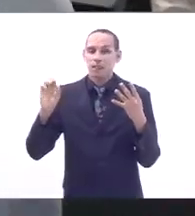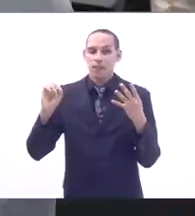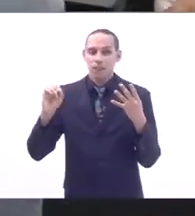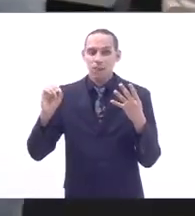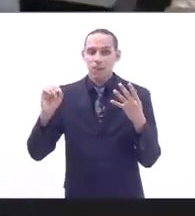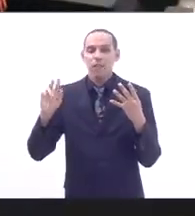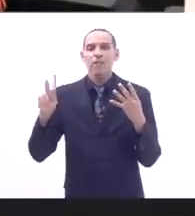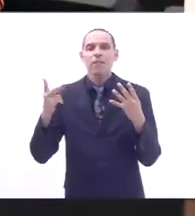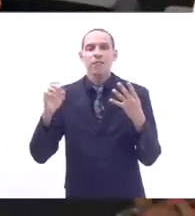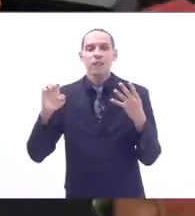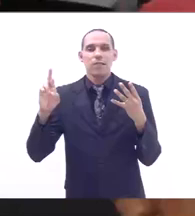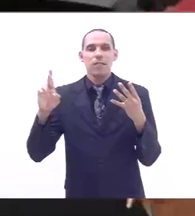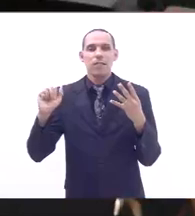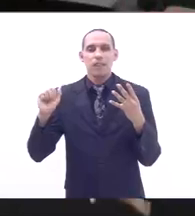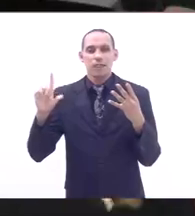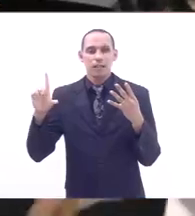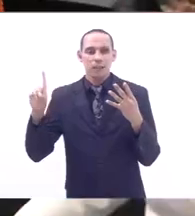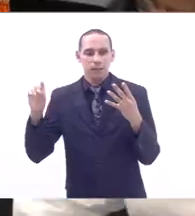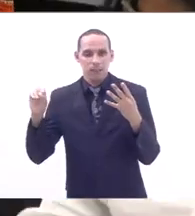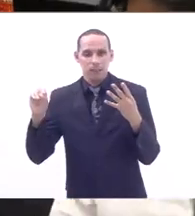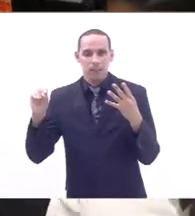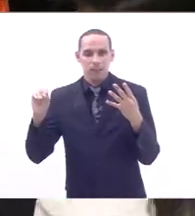Heraldo,